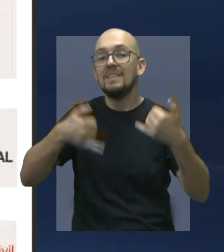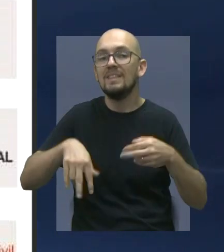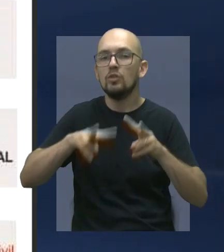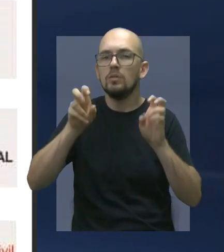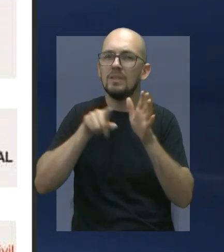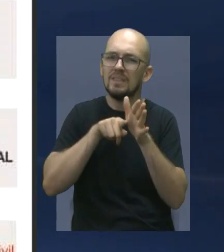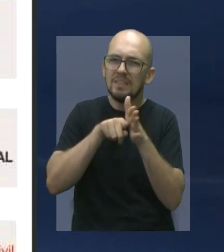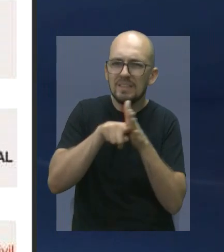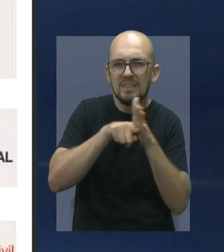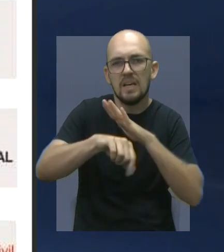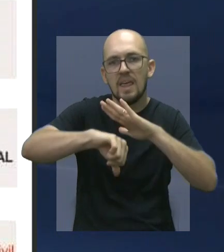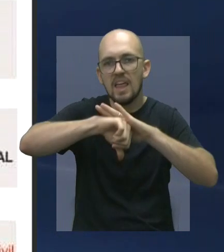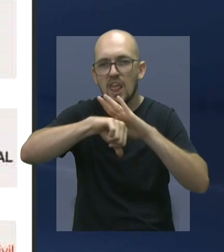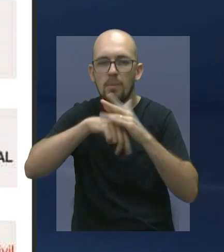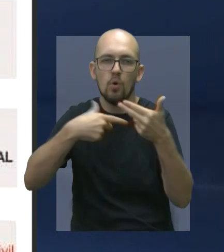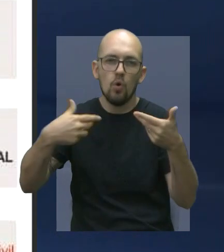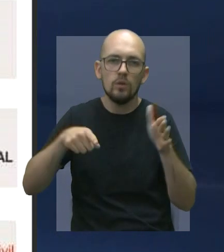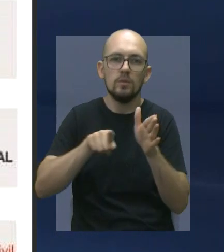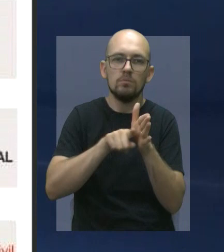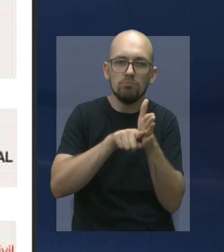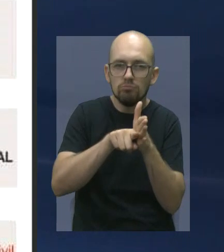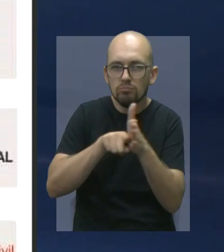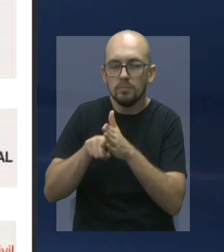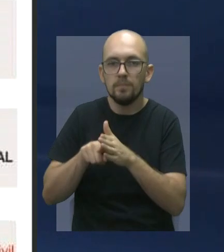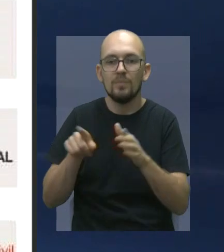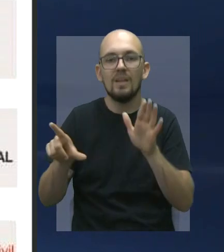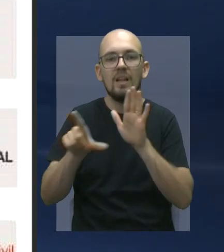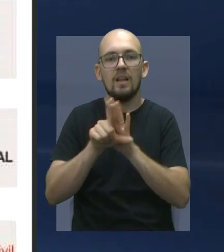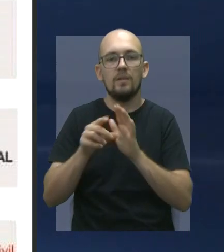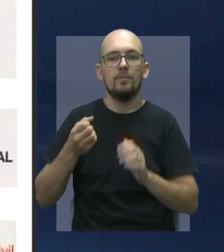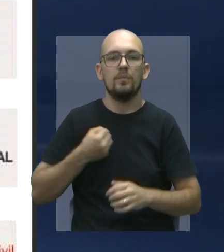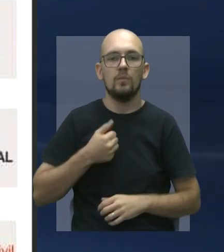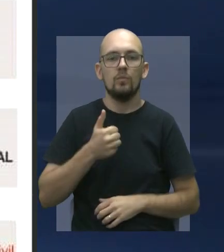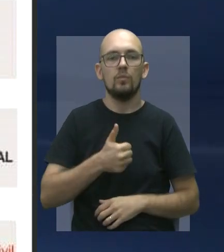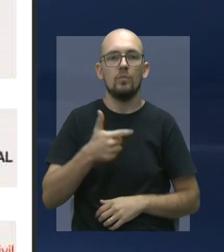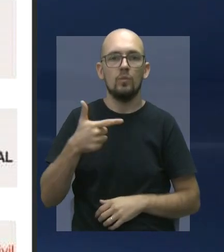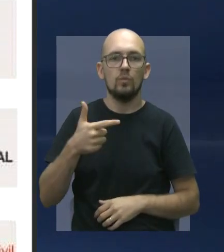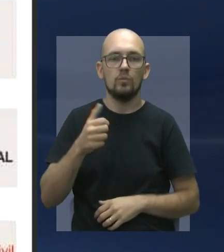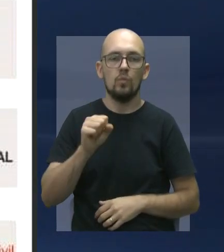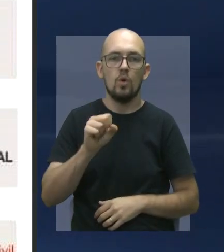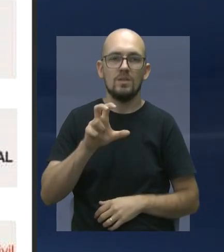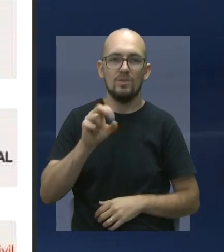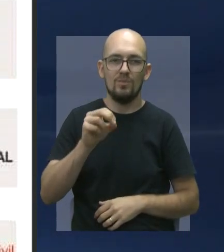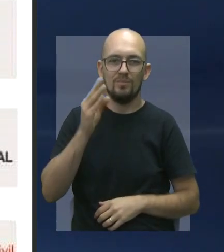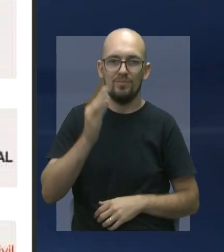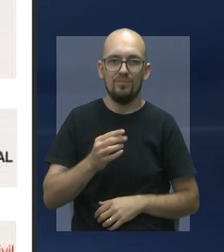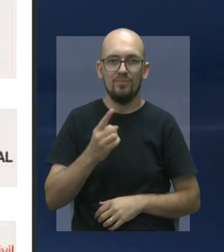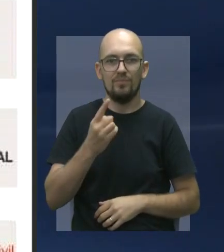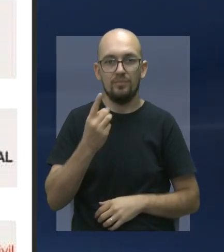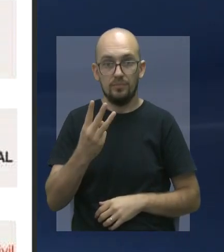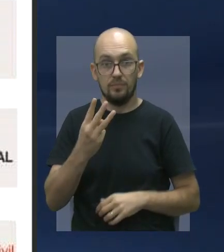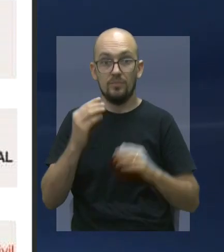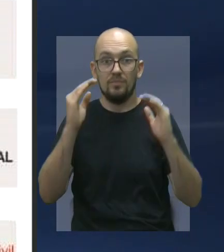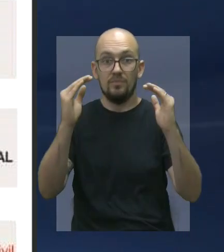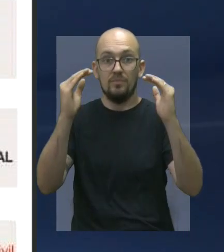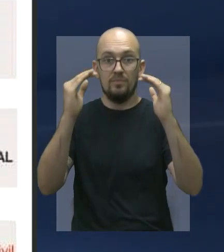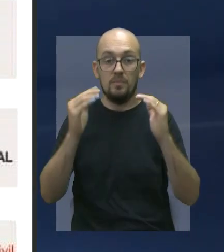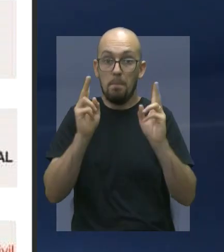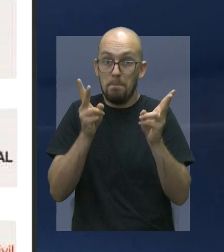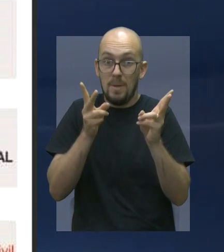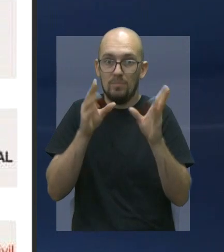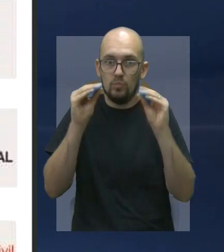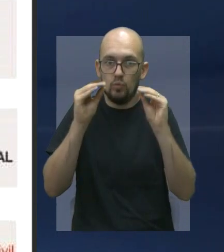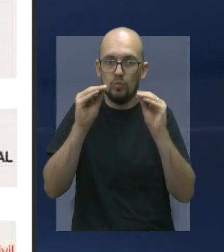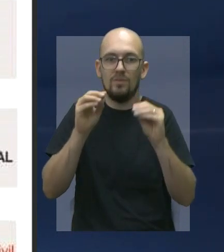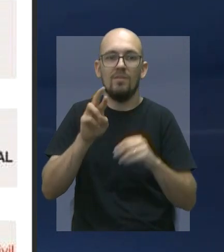Investigação Criminal e Medidas Cautelares, da Lei 12.850 de 2013. E na mesma noite o Dr. Rafael Marcondes, que